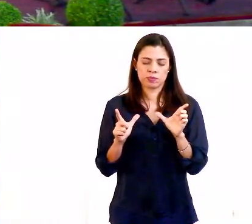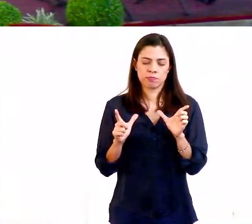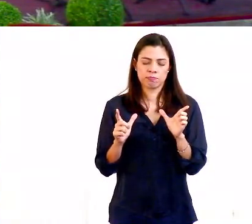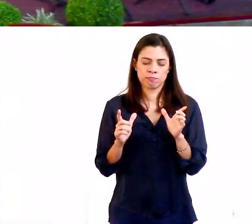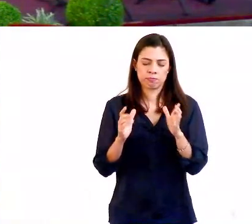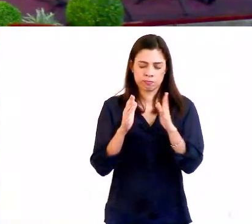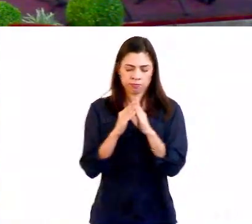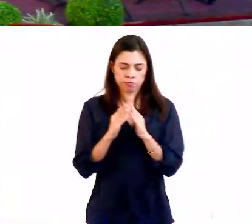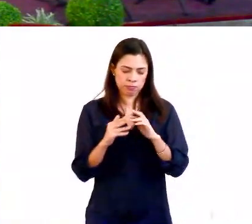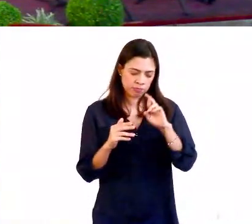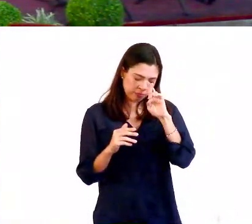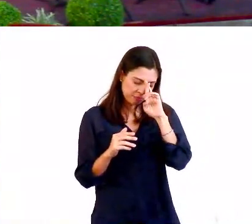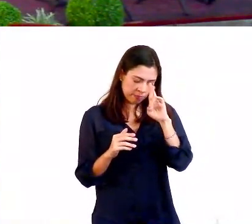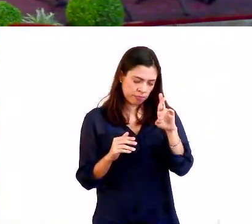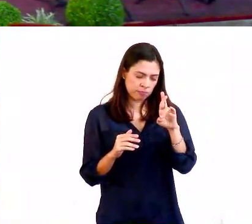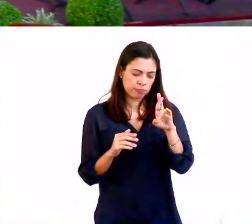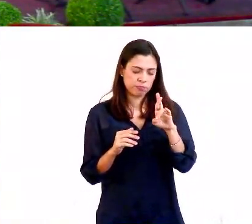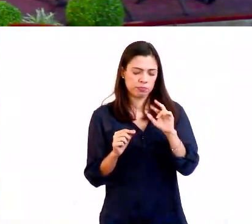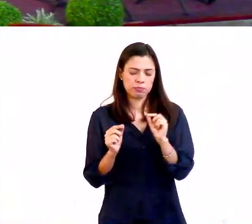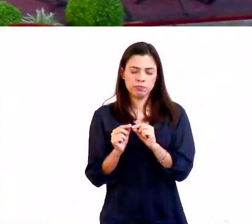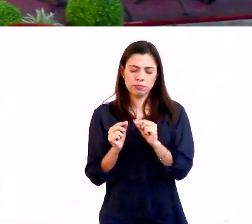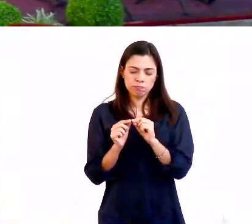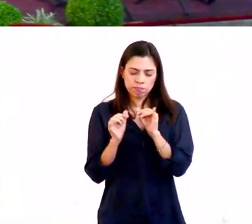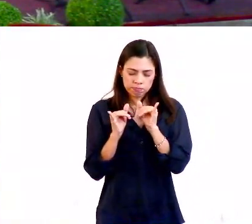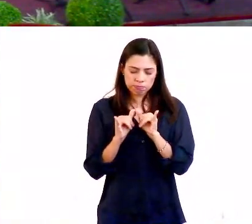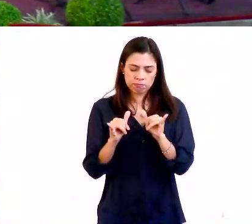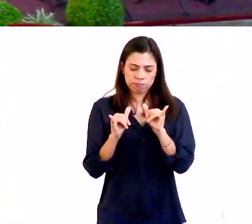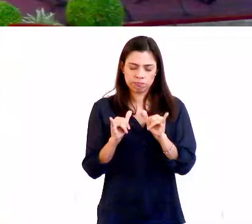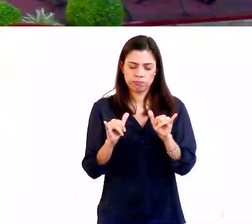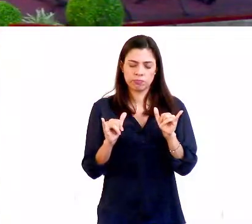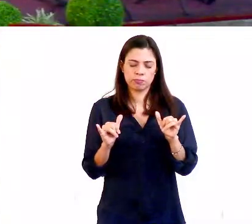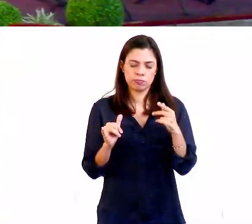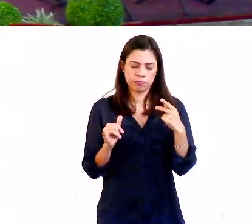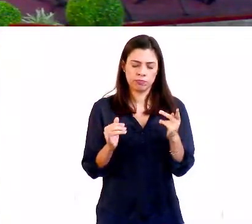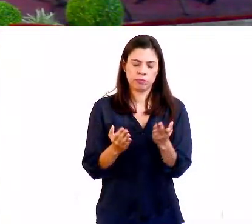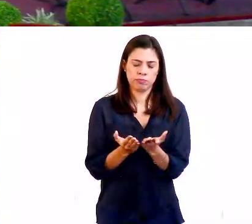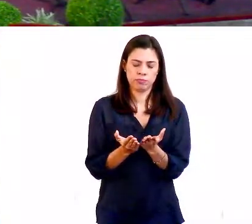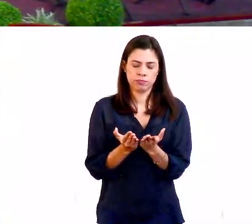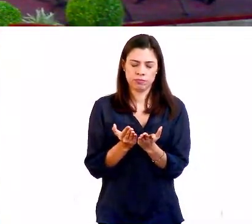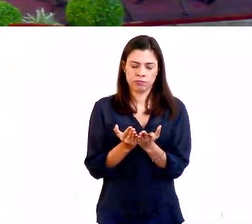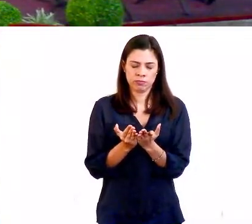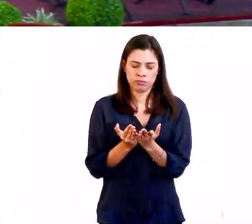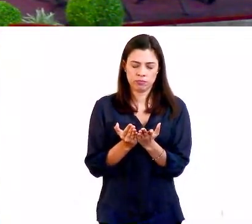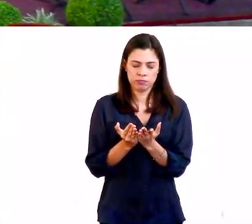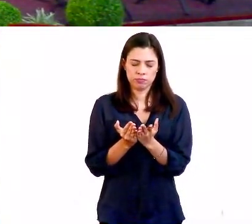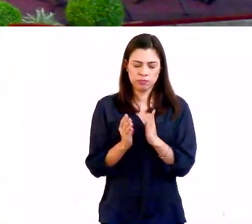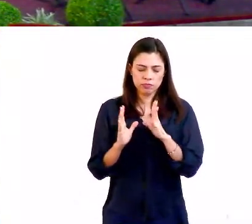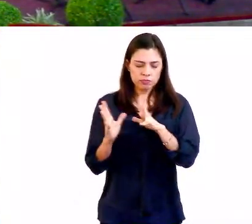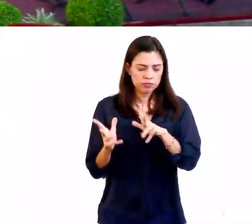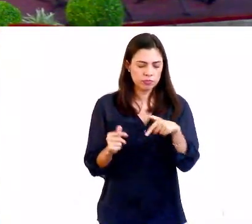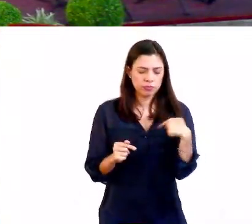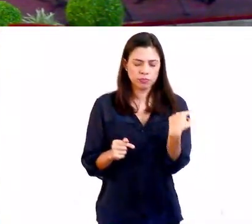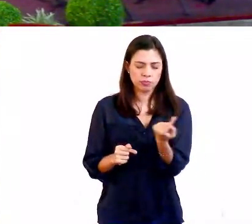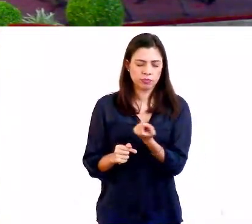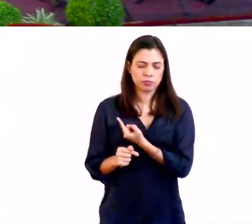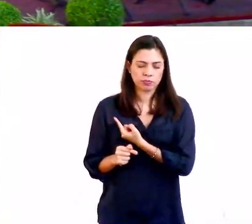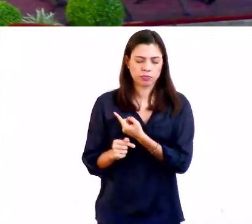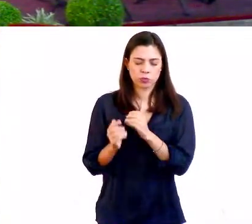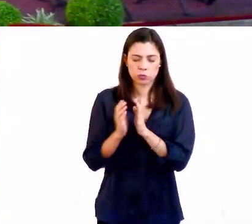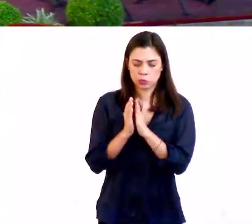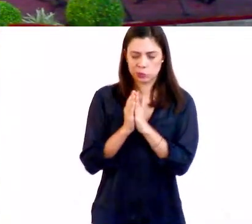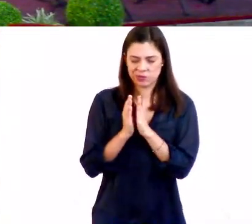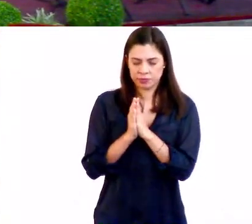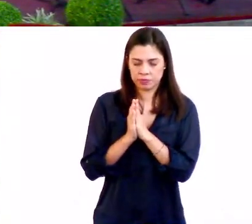use o reverendo Leandro como instrumento de propagação da tua palavra a todos nós aqui nessa manhã. Esta é a